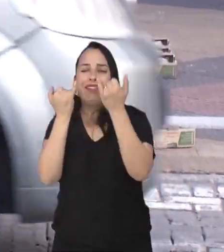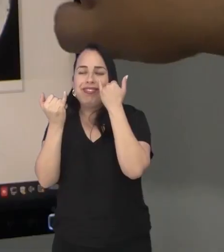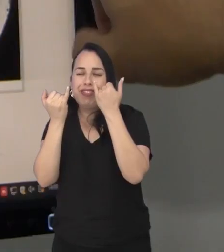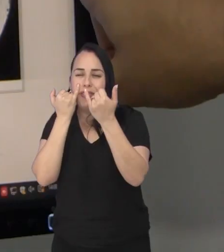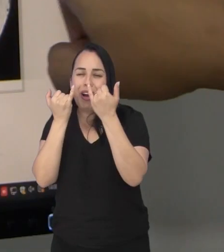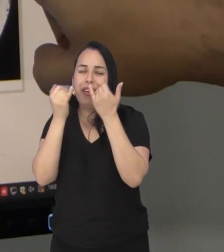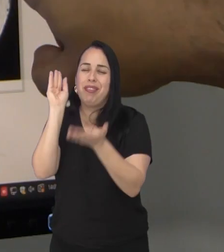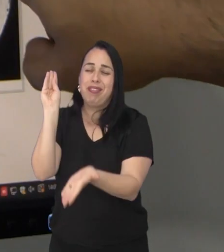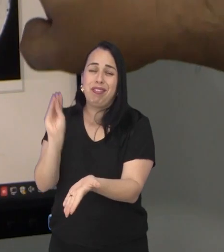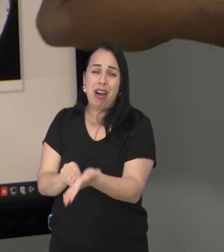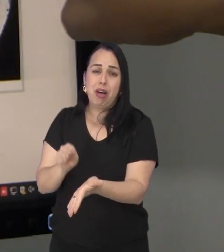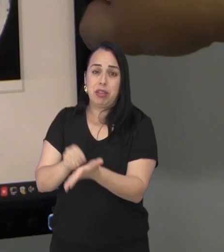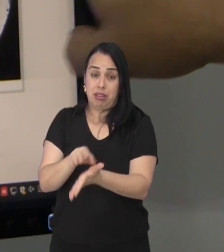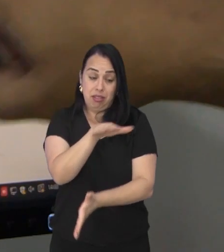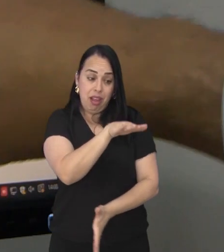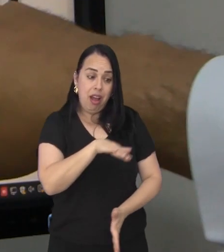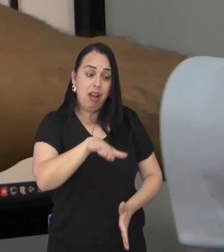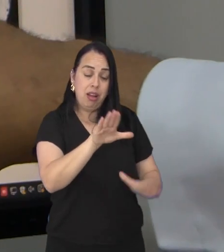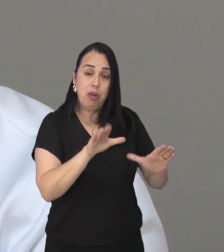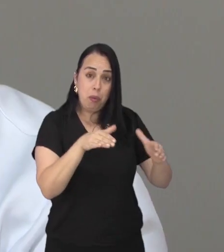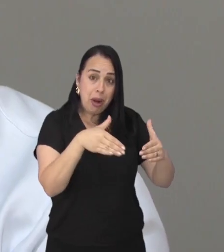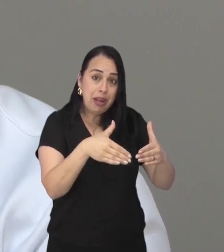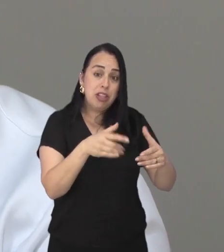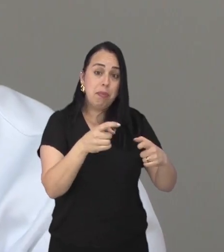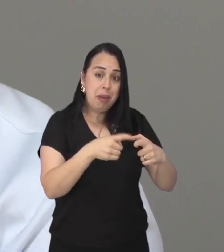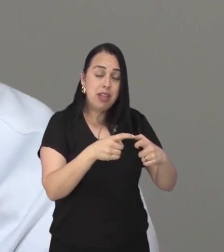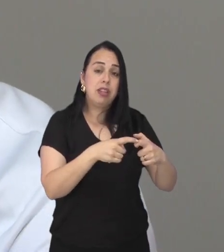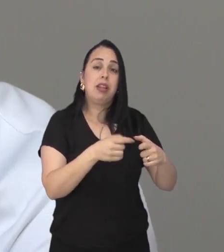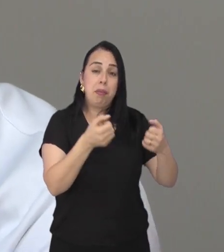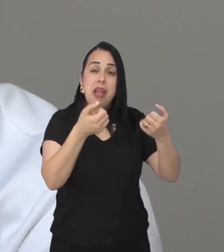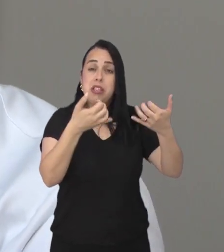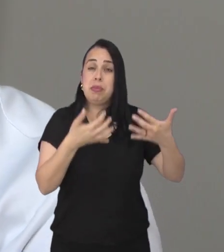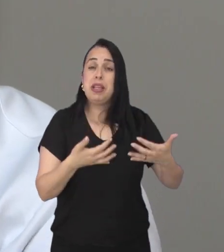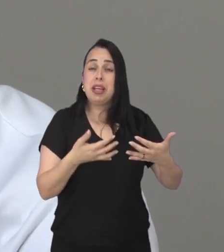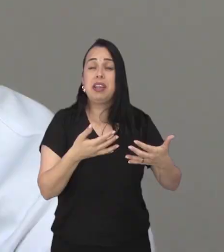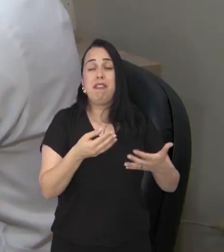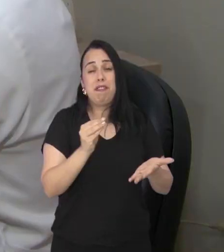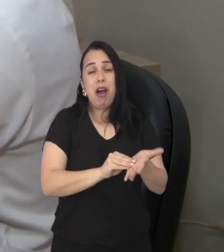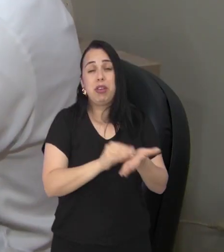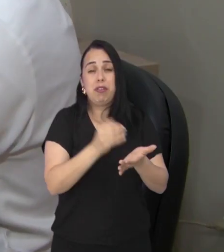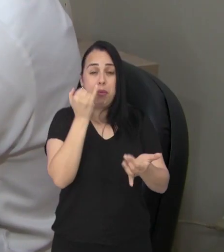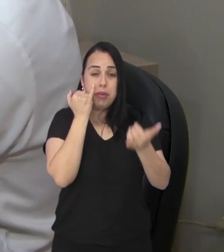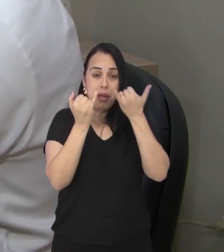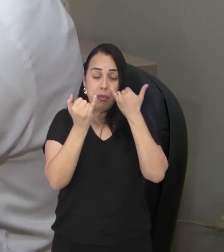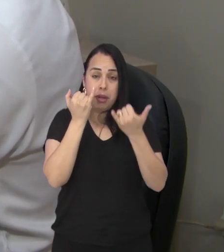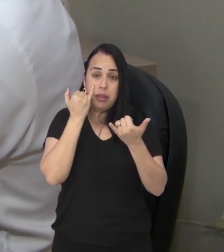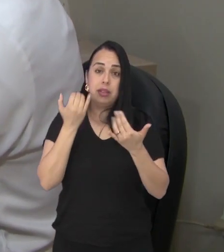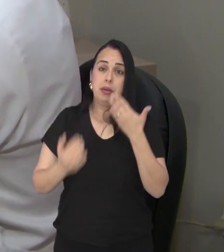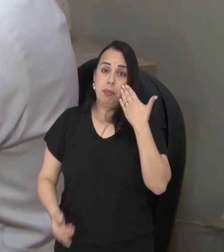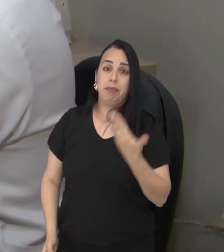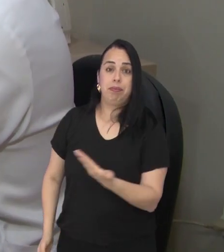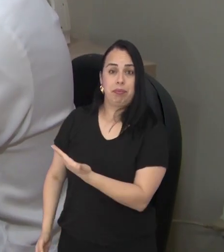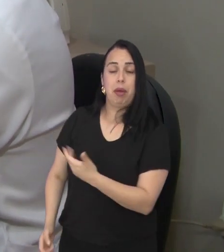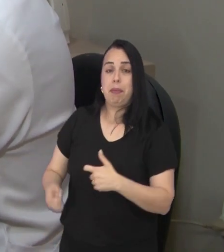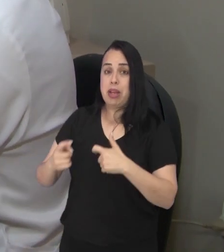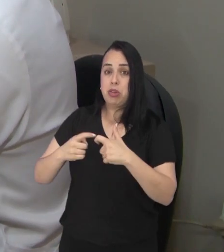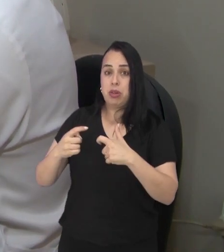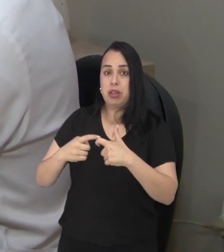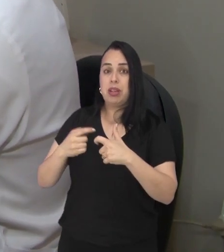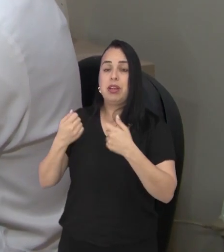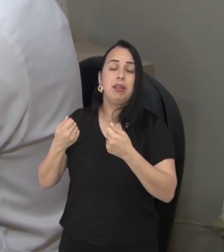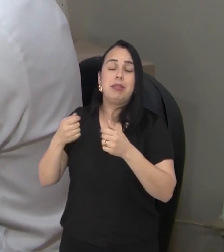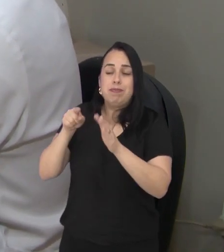desinformação, mesmo na comunidade médica. Segundo este neurologista, a identificação da doença requer